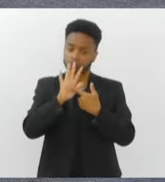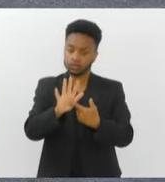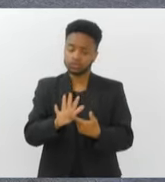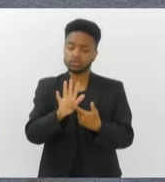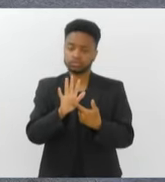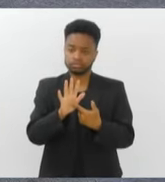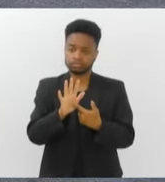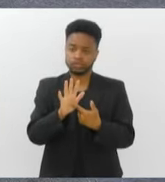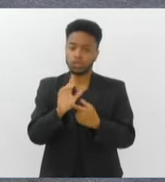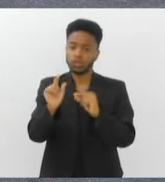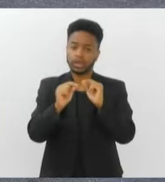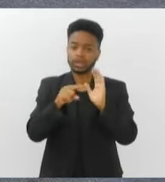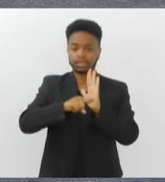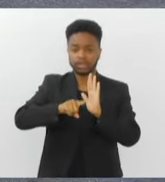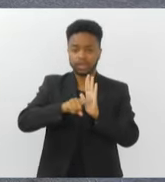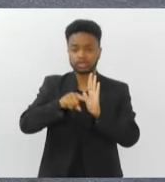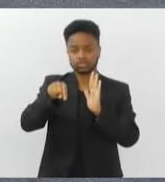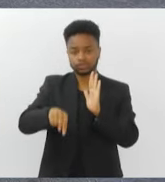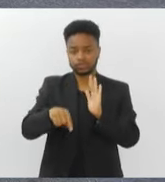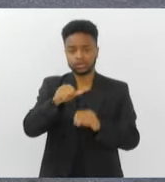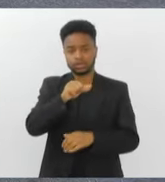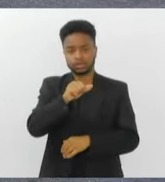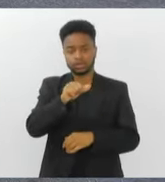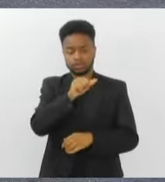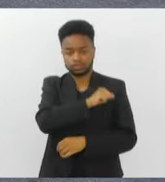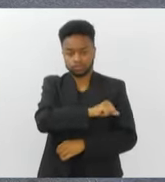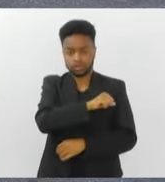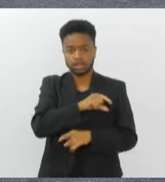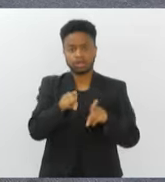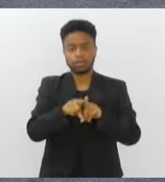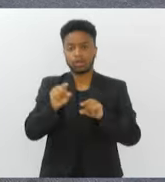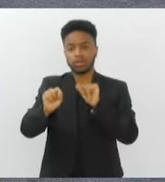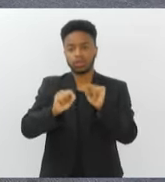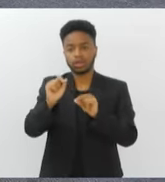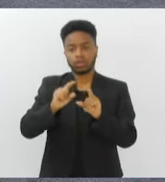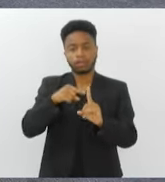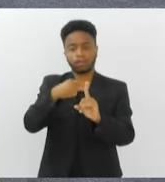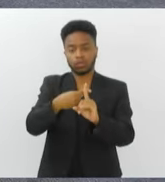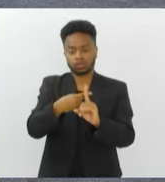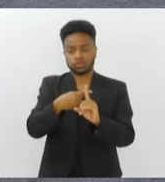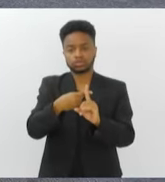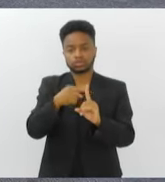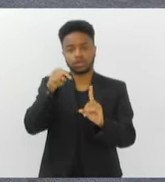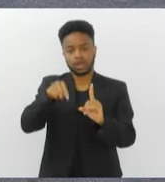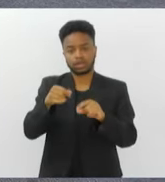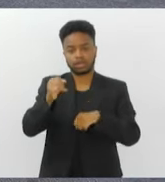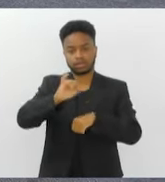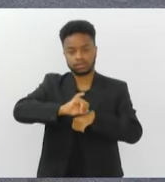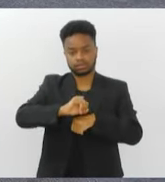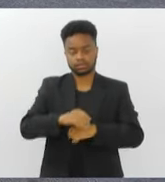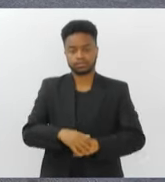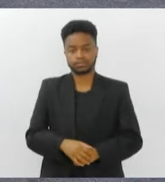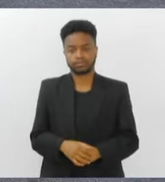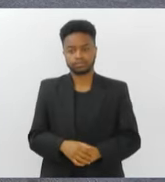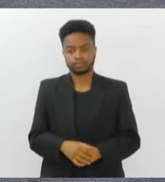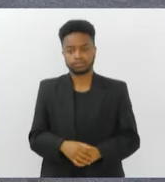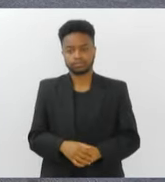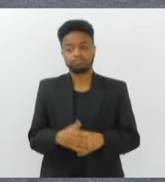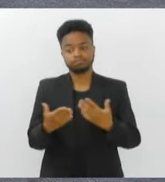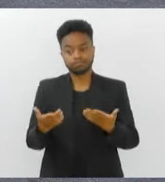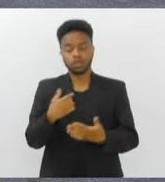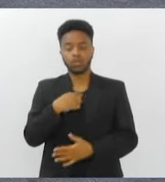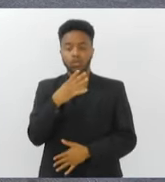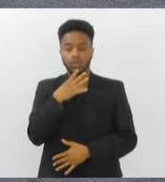lado negativo do Estado e o lado positivo aqui na capital. Eu quero dizer que eu bem